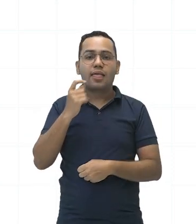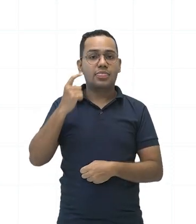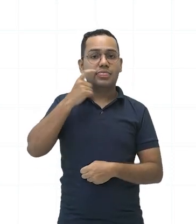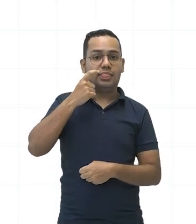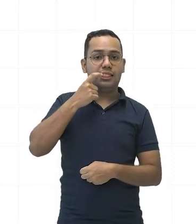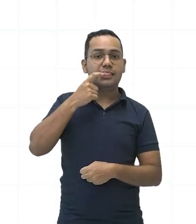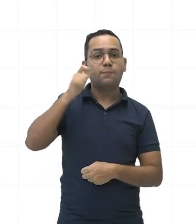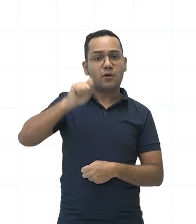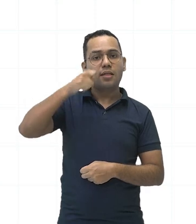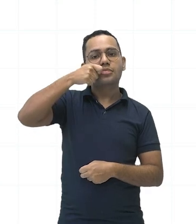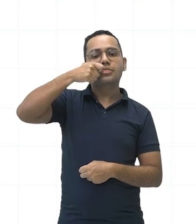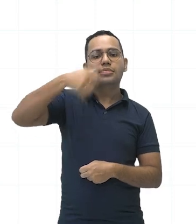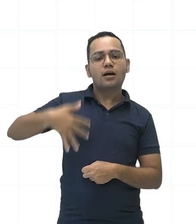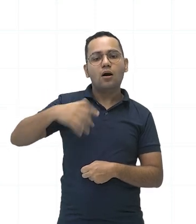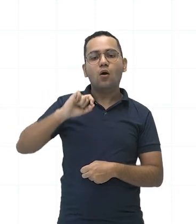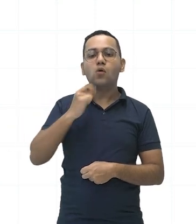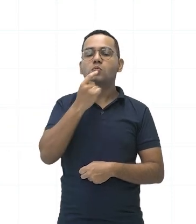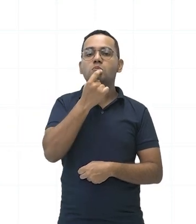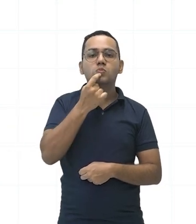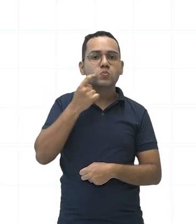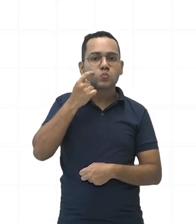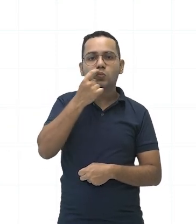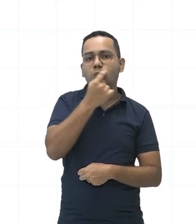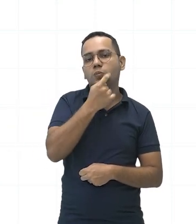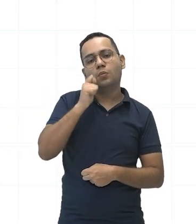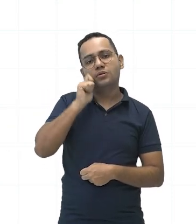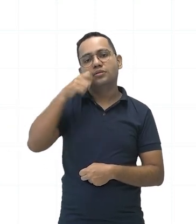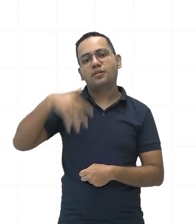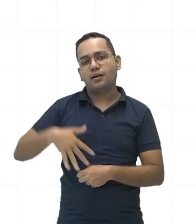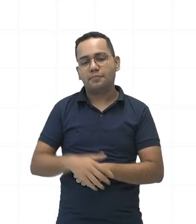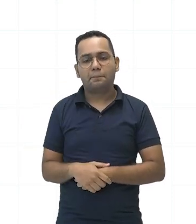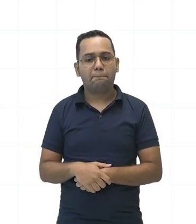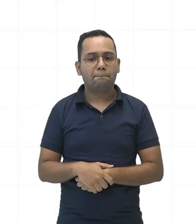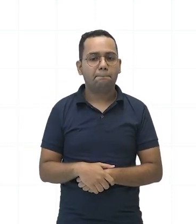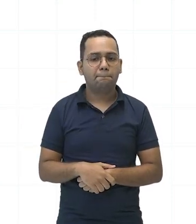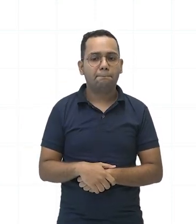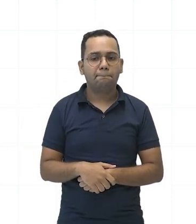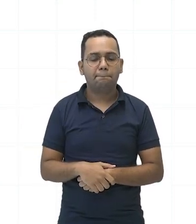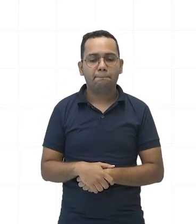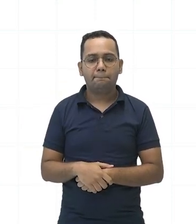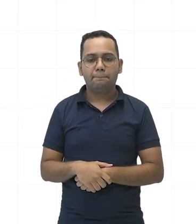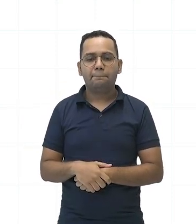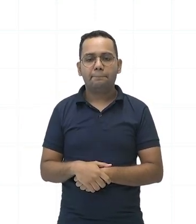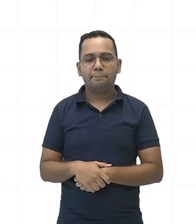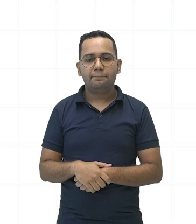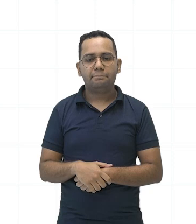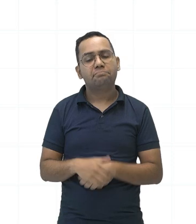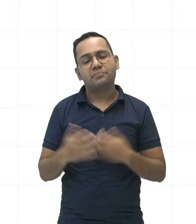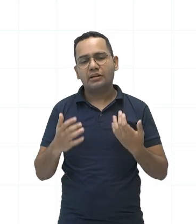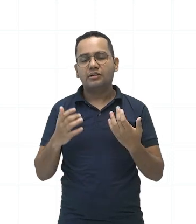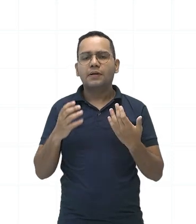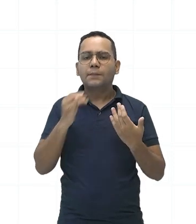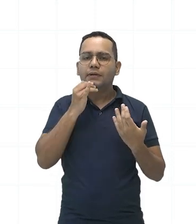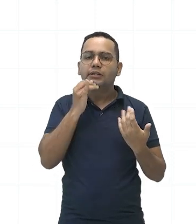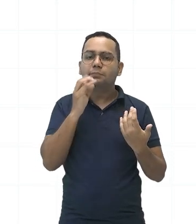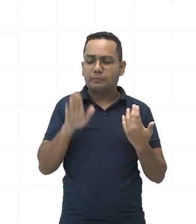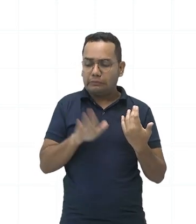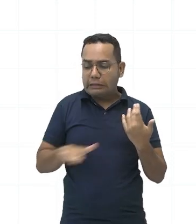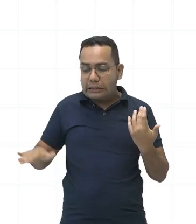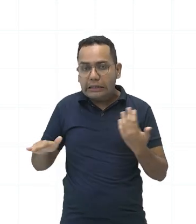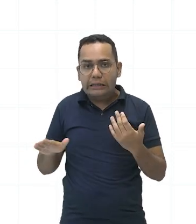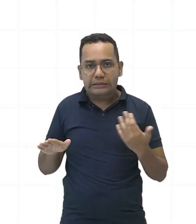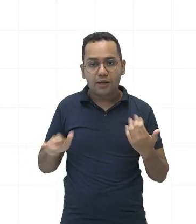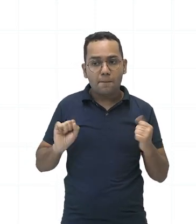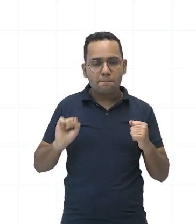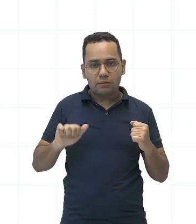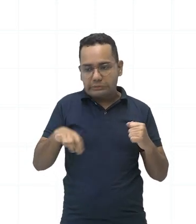ou nos lábios. Isso acontece bastante, né? Principalmente quando a gente é criança, hora ou outra a gente cai, certo? Então, olha